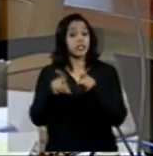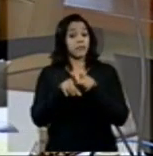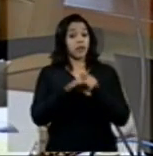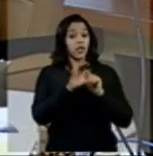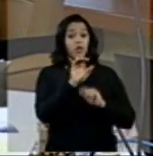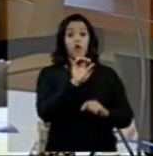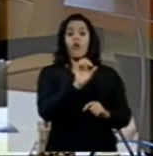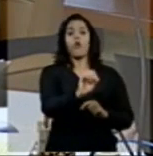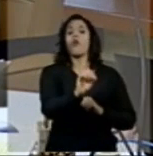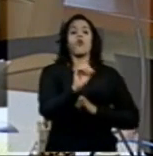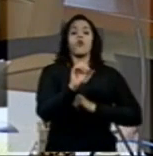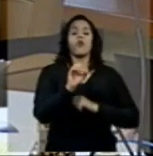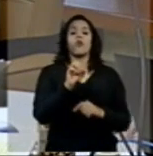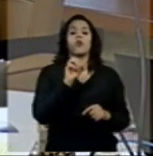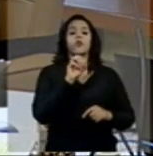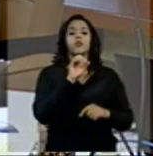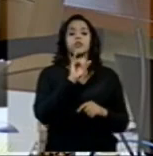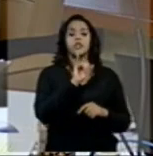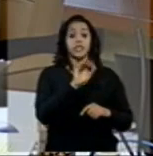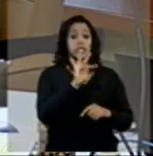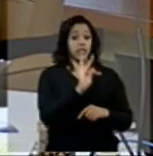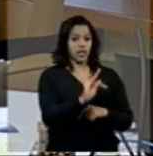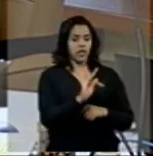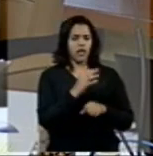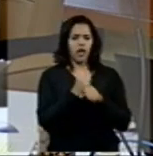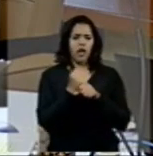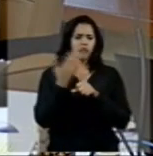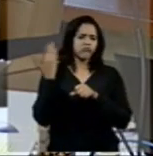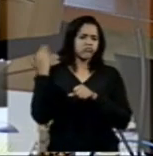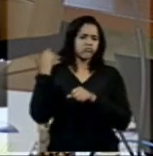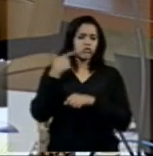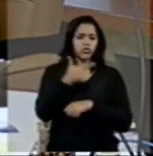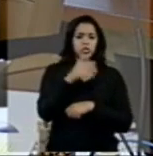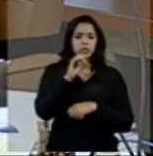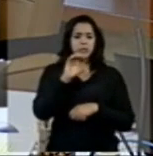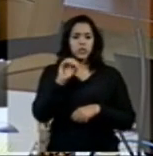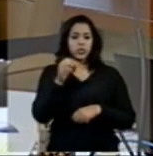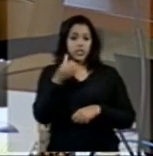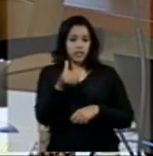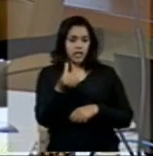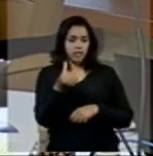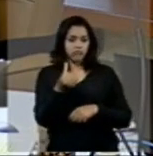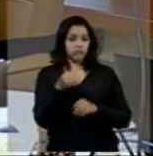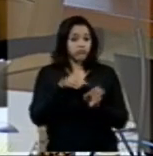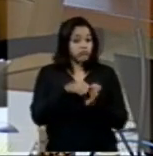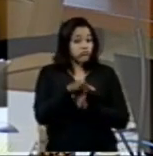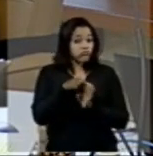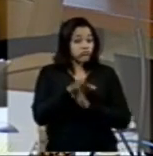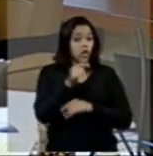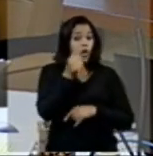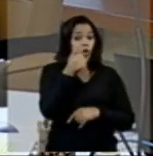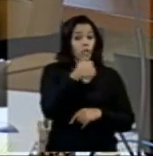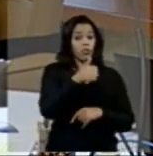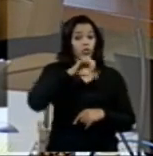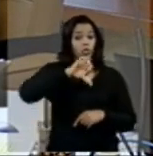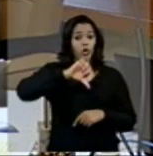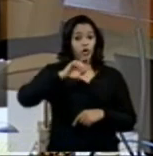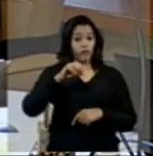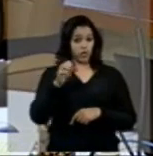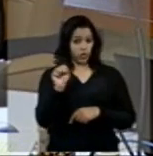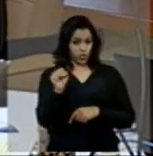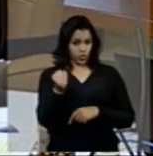Organização Internacional do Trabalho, que emitiu no ano de 2006 a recomendação 198, se